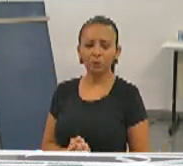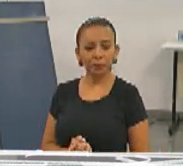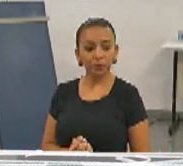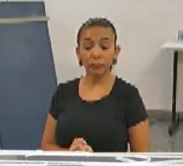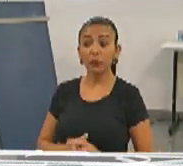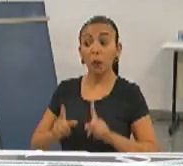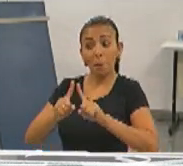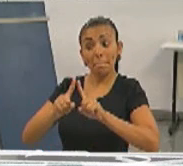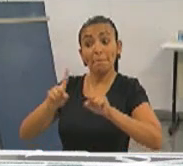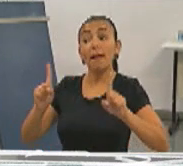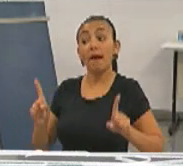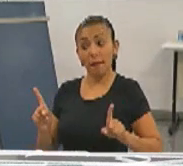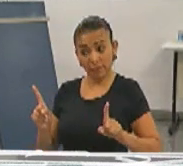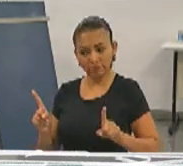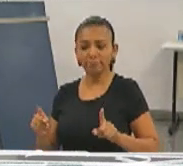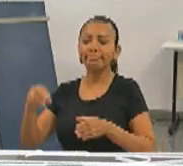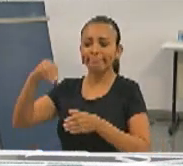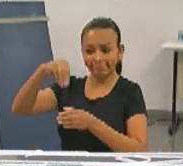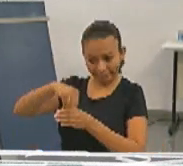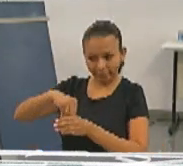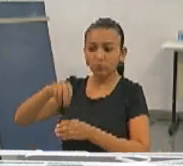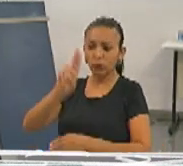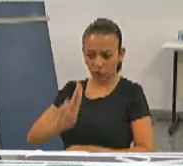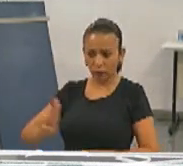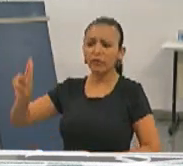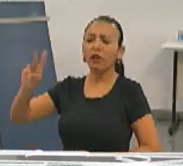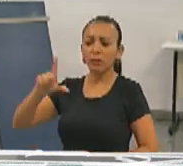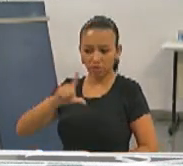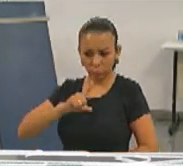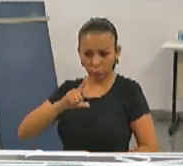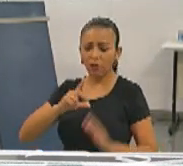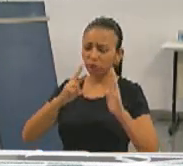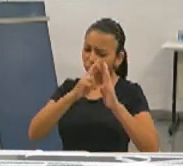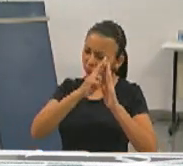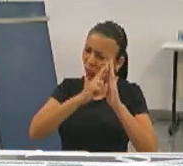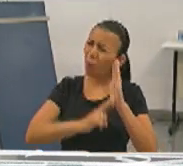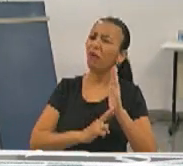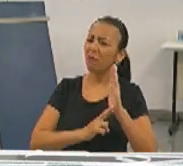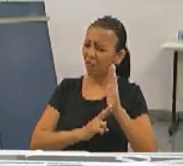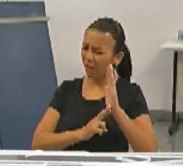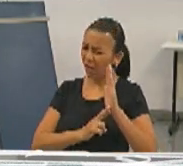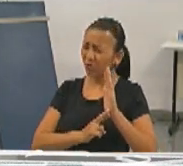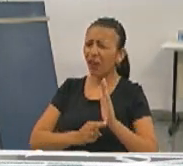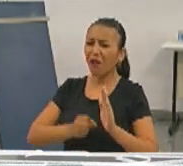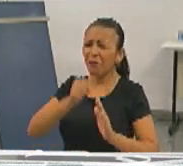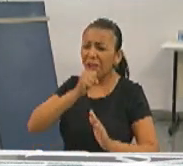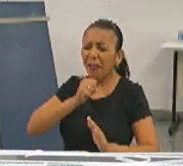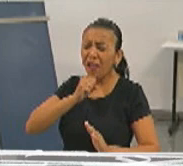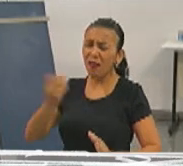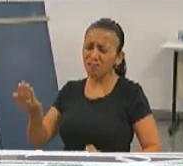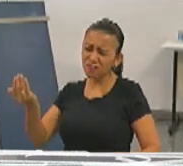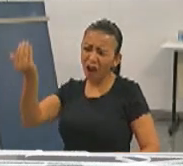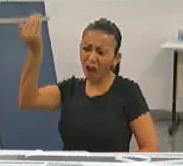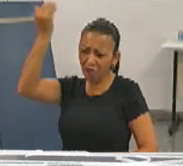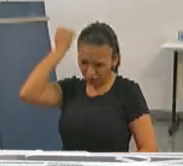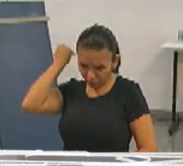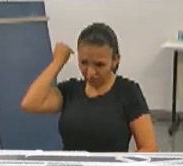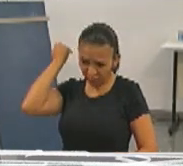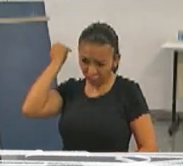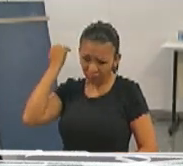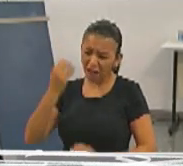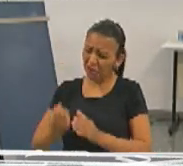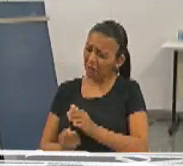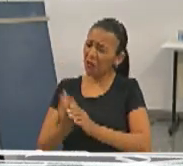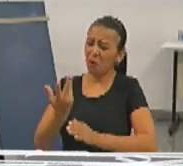No entanto, dentro da universidade, nós temos regulamentos bastante antigos, né? Da época ainda da sua